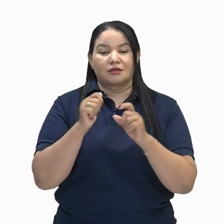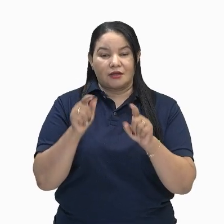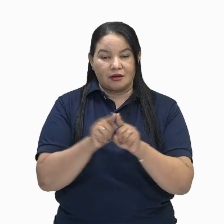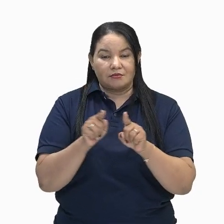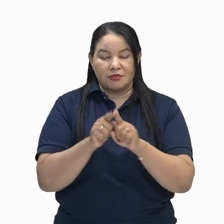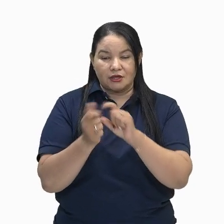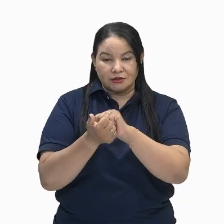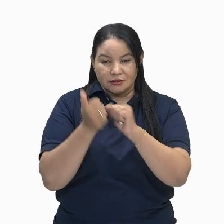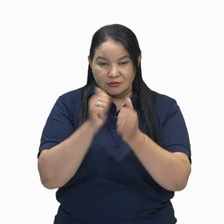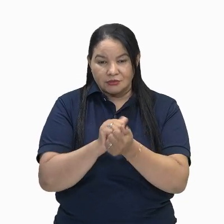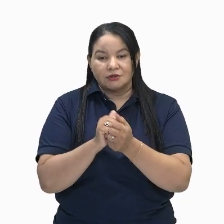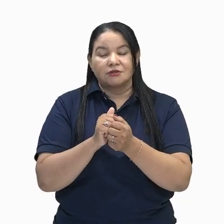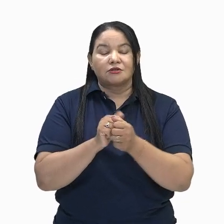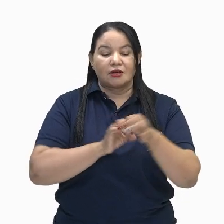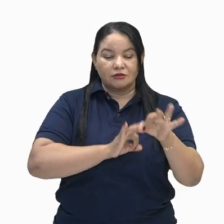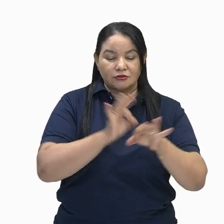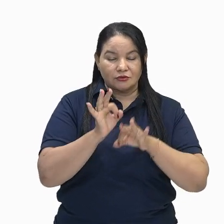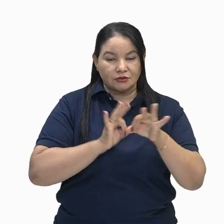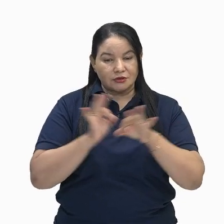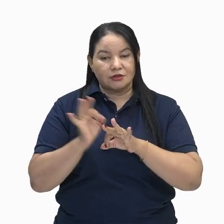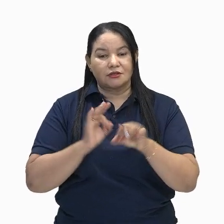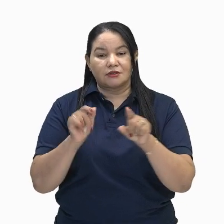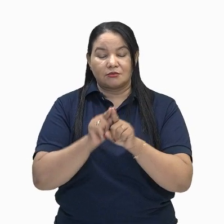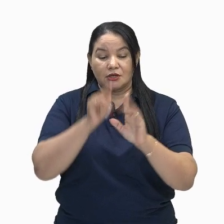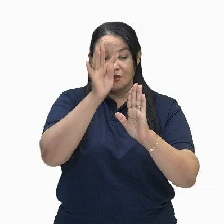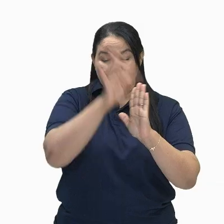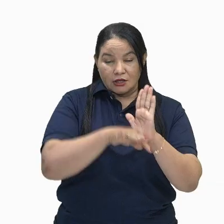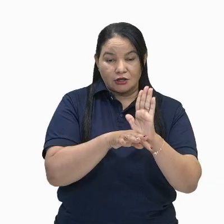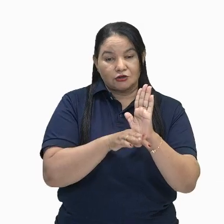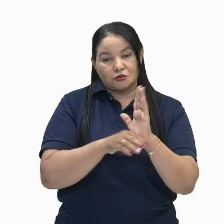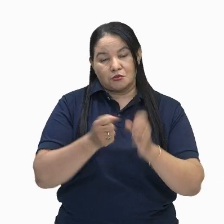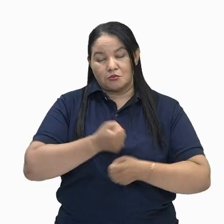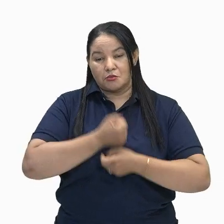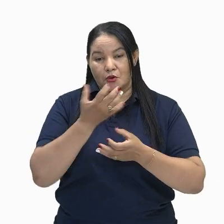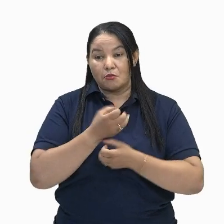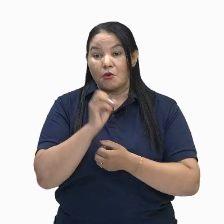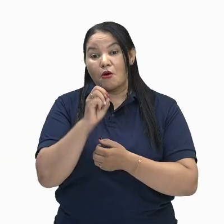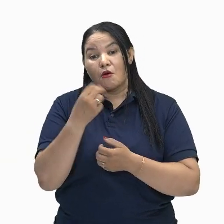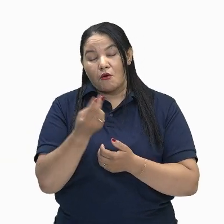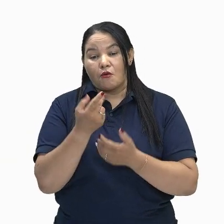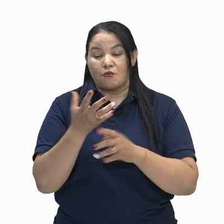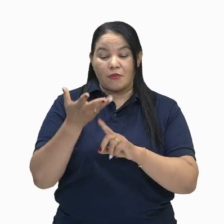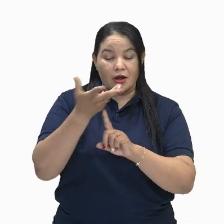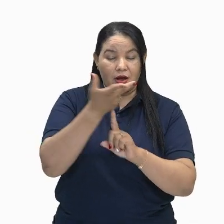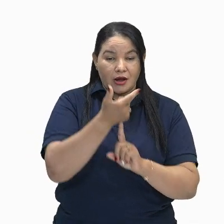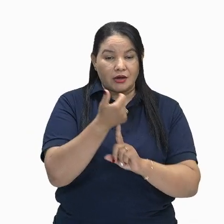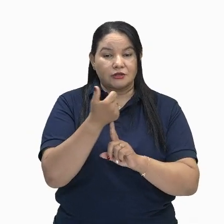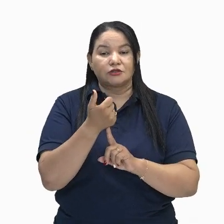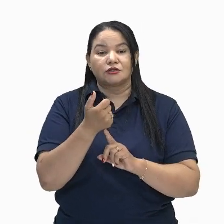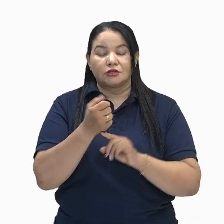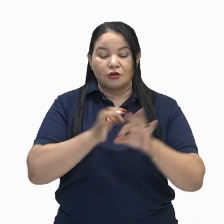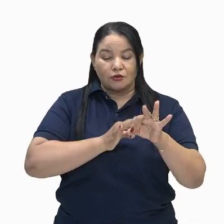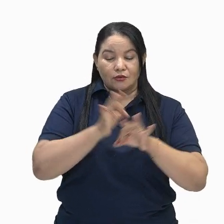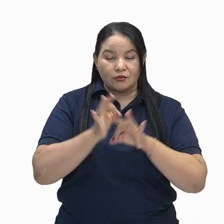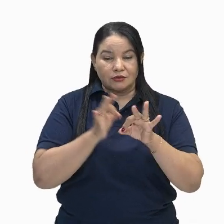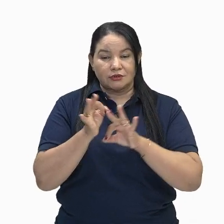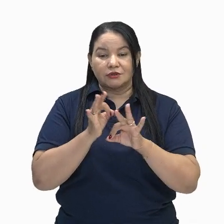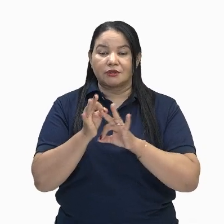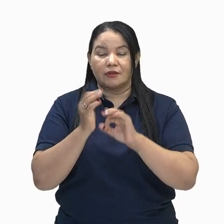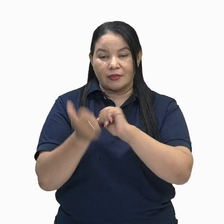uma organização, né, de um texto, de um poema ou de uma arte de forma